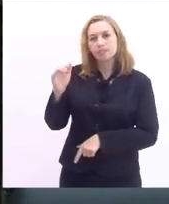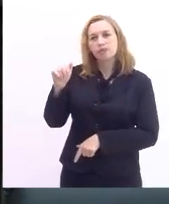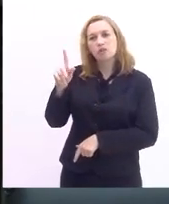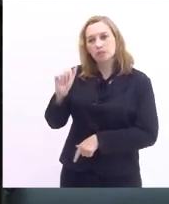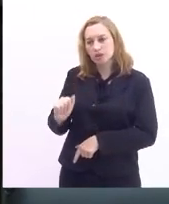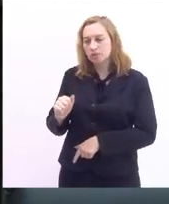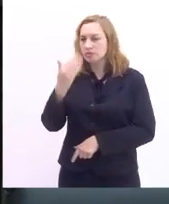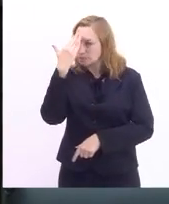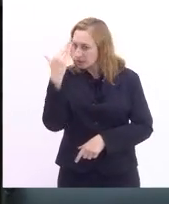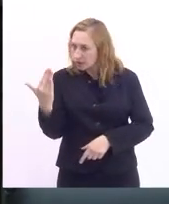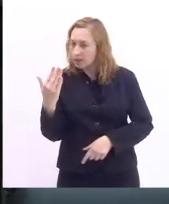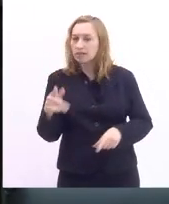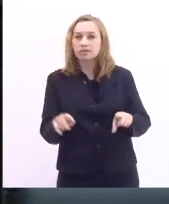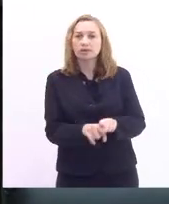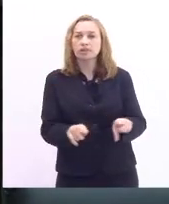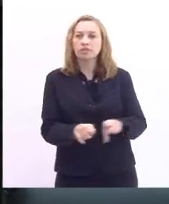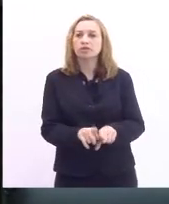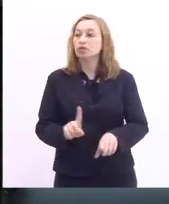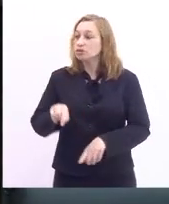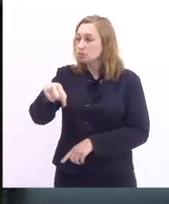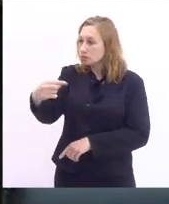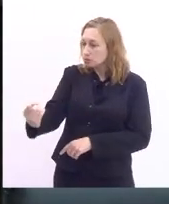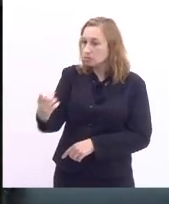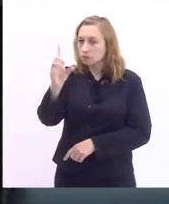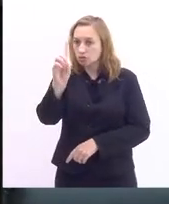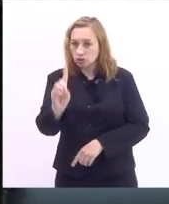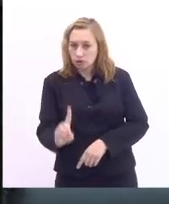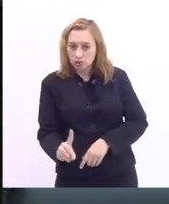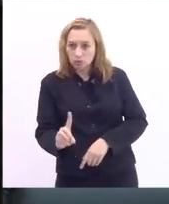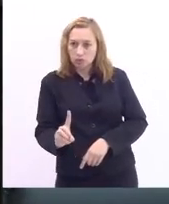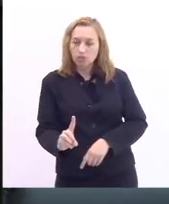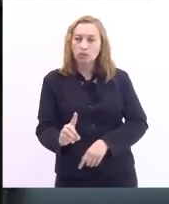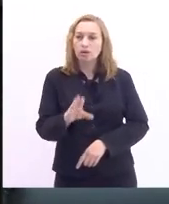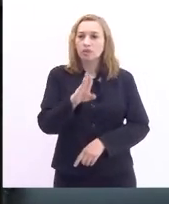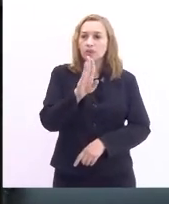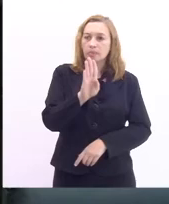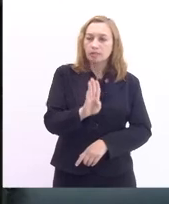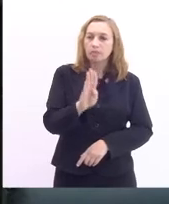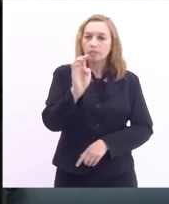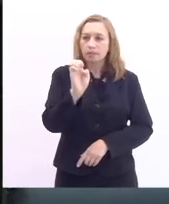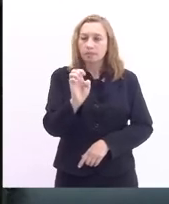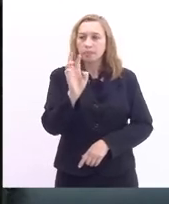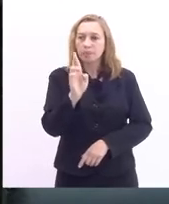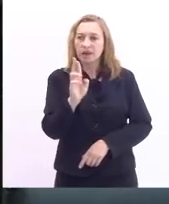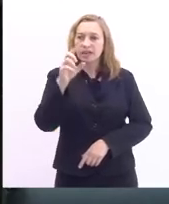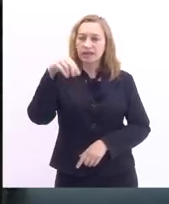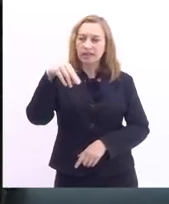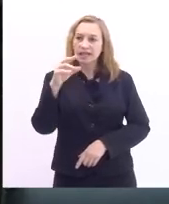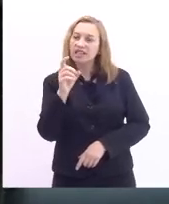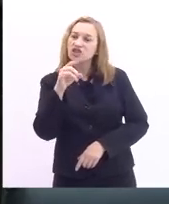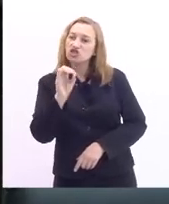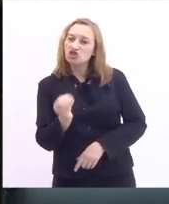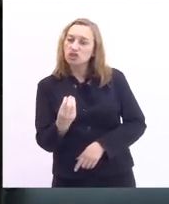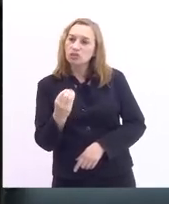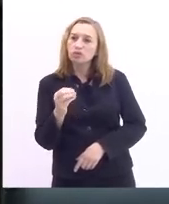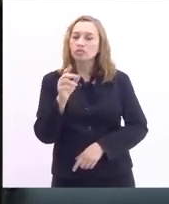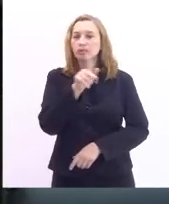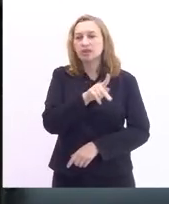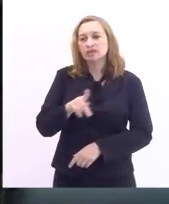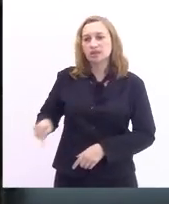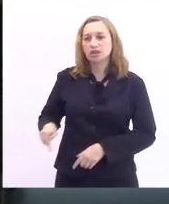Muito obrigado nas tarefas dos demais diretores Bernardino é o Presidente